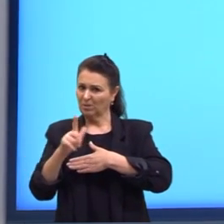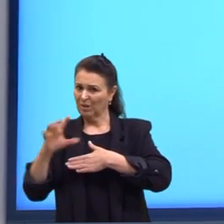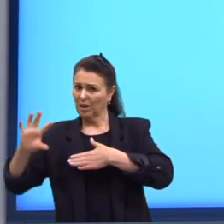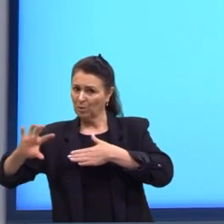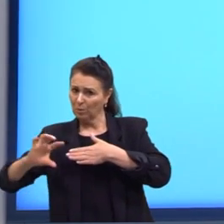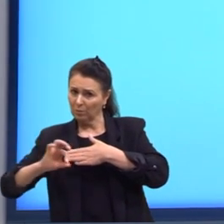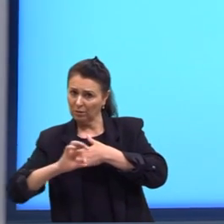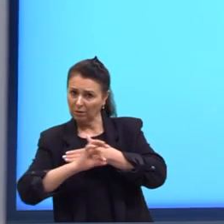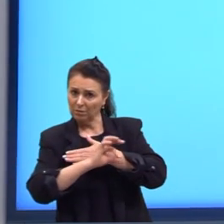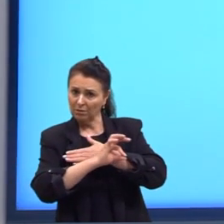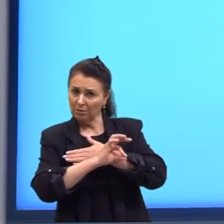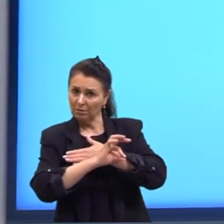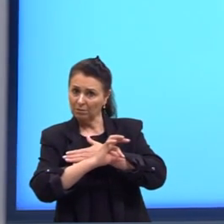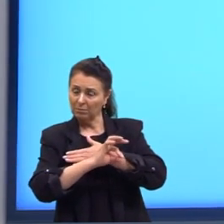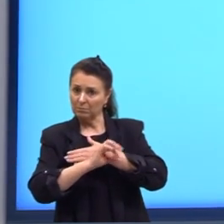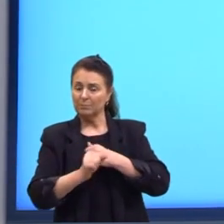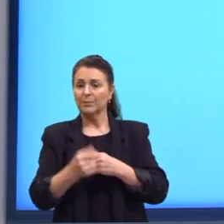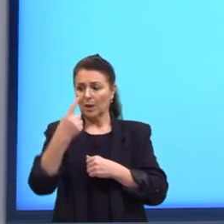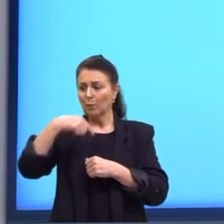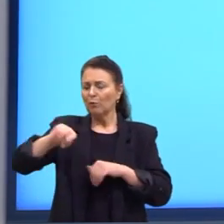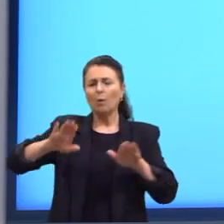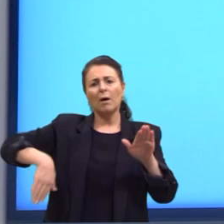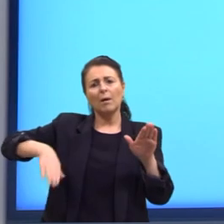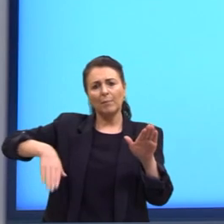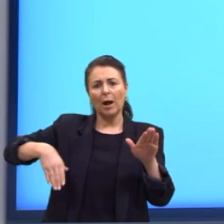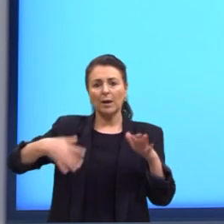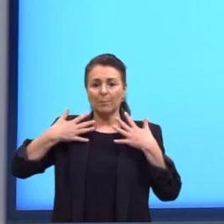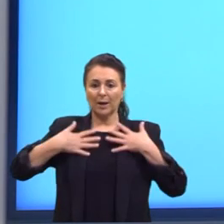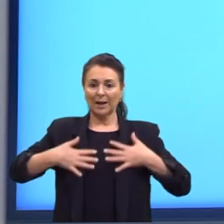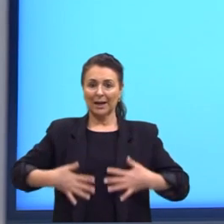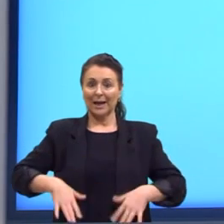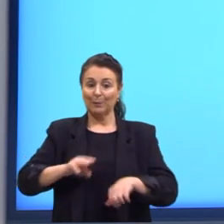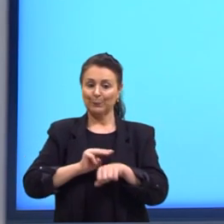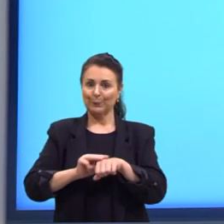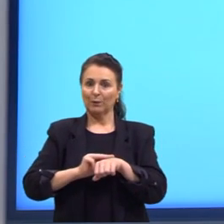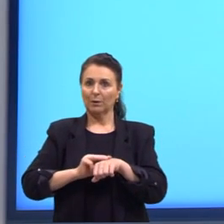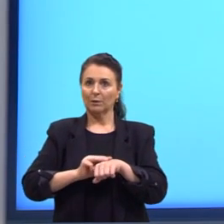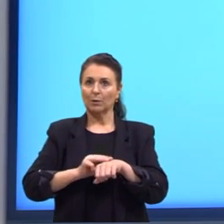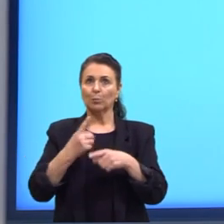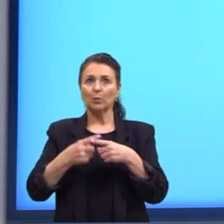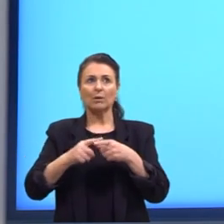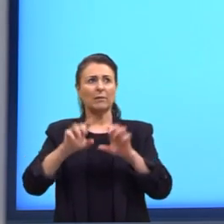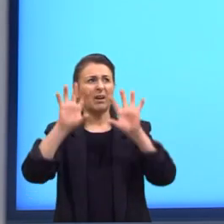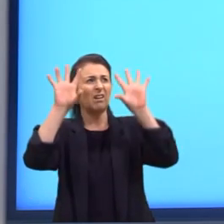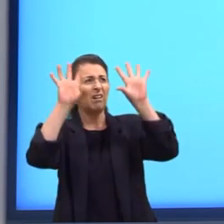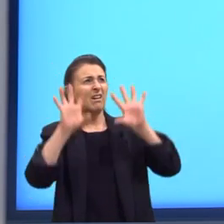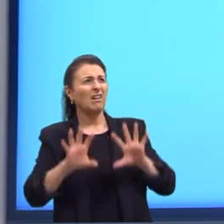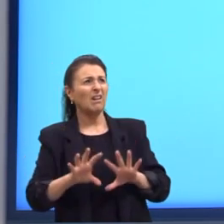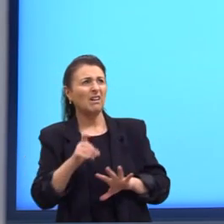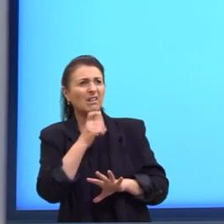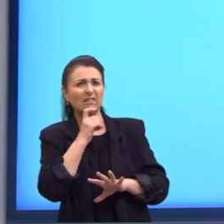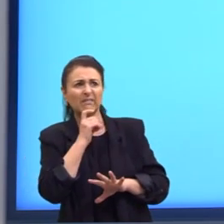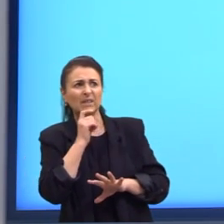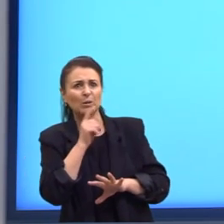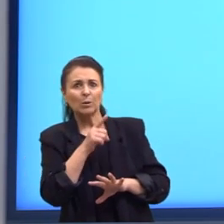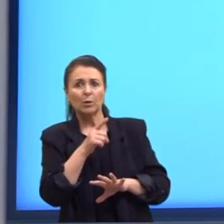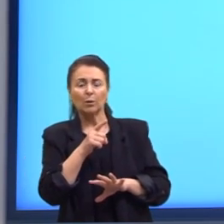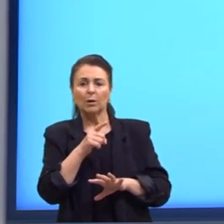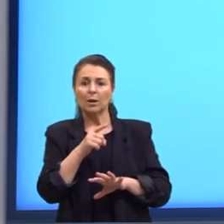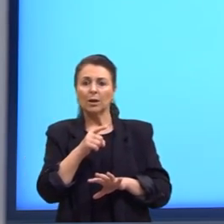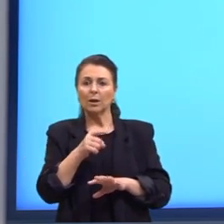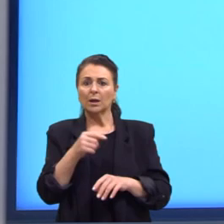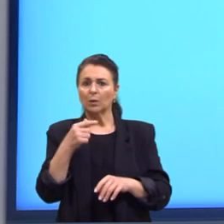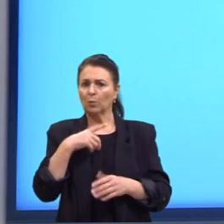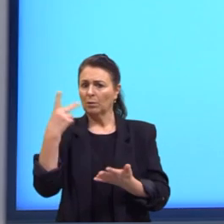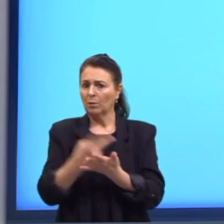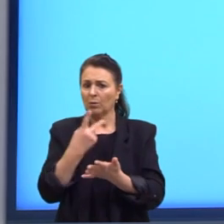olhem esse exemplo fui a praia me bronzear porque estava nevando e quando isso ocorre o calor